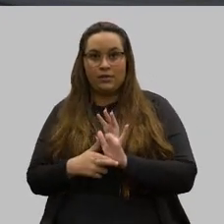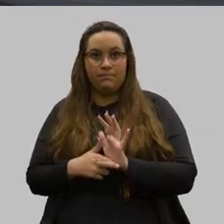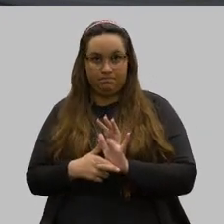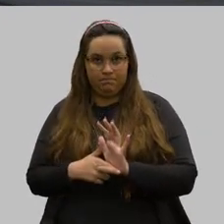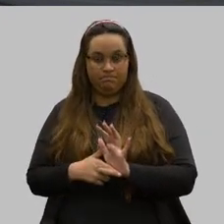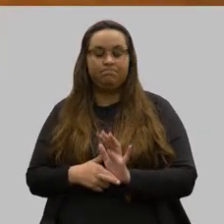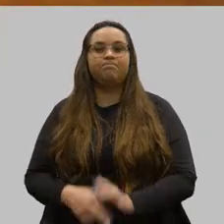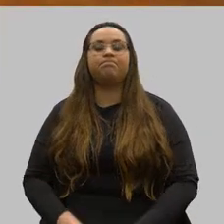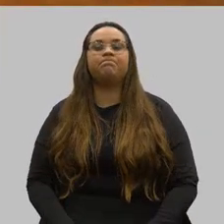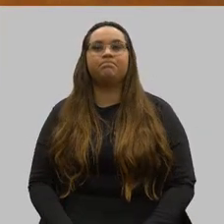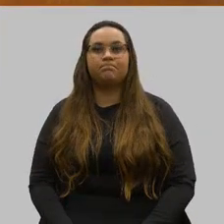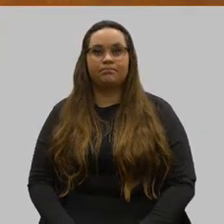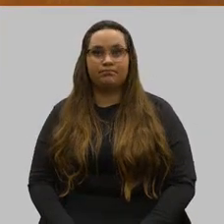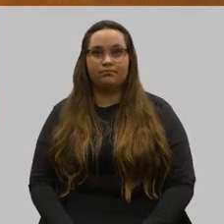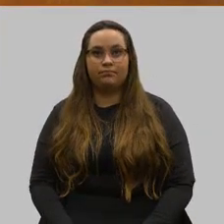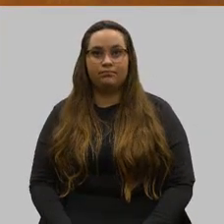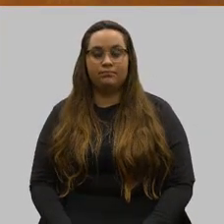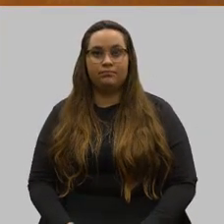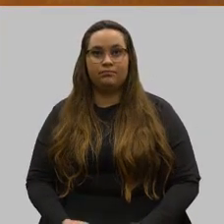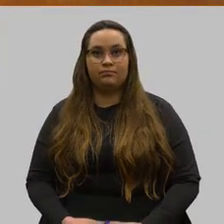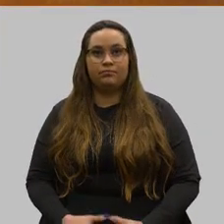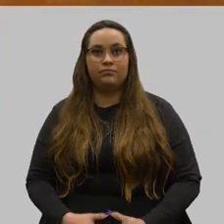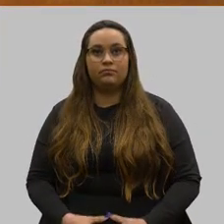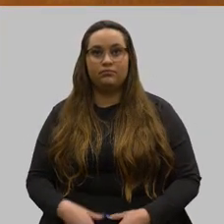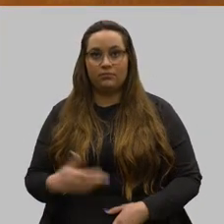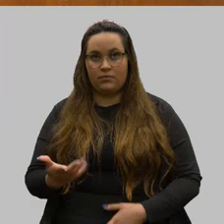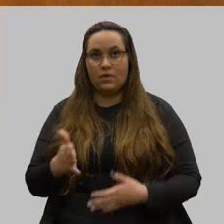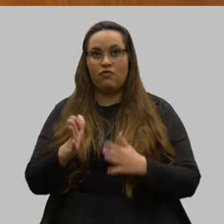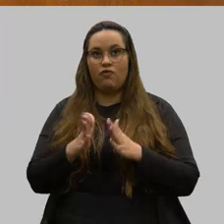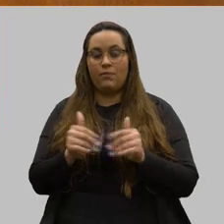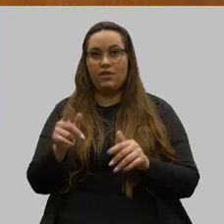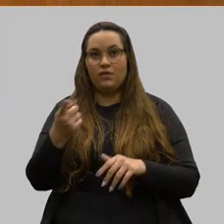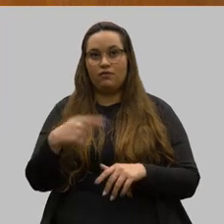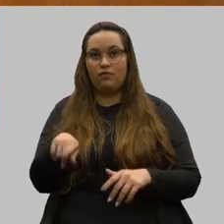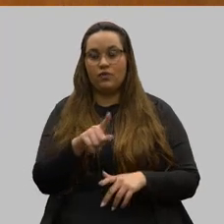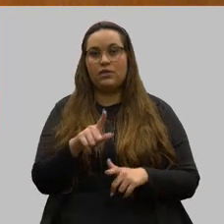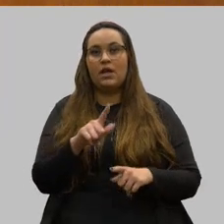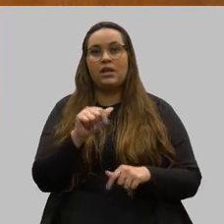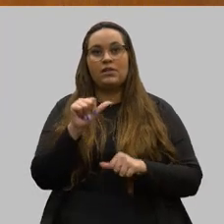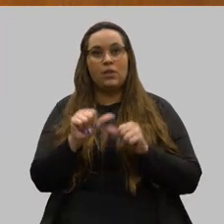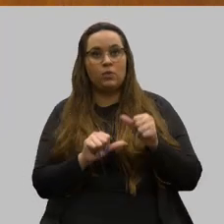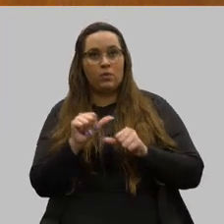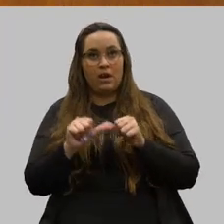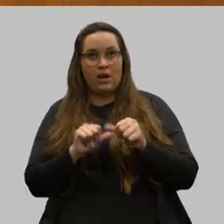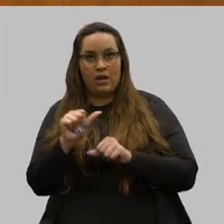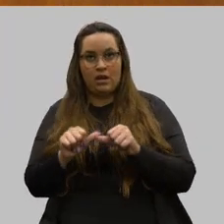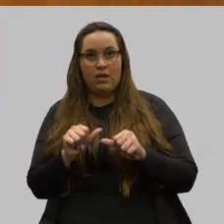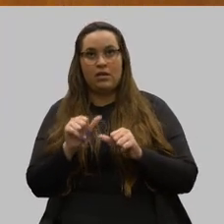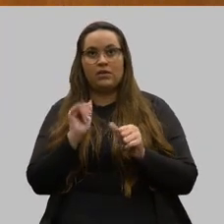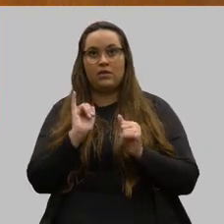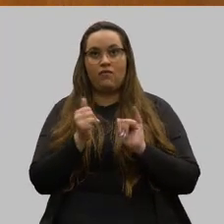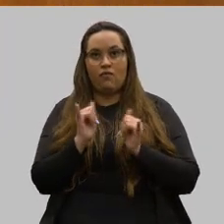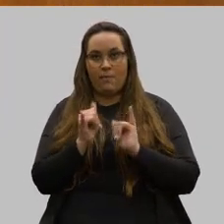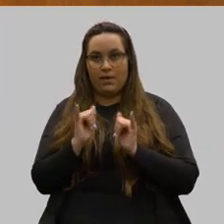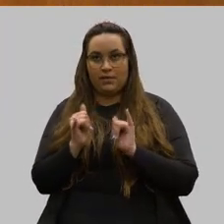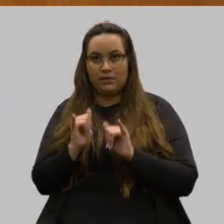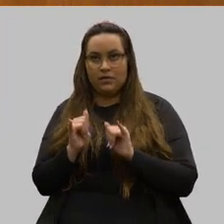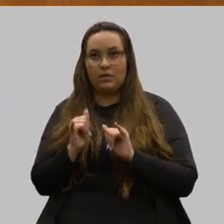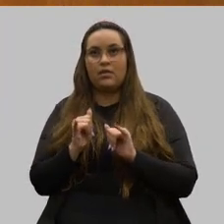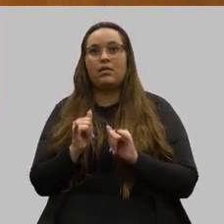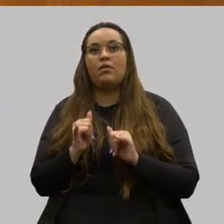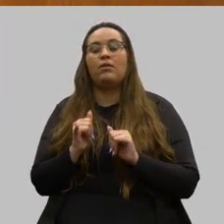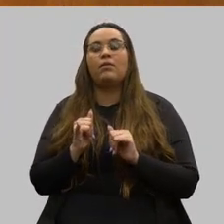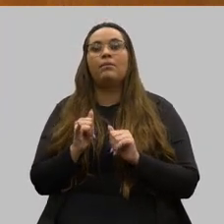Ok vou pedir o senhor que atualize essas informações já que a gente fez através de um de um requerimento de pedido de